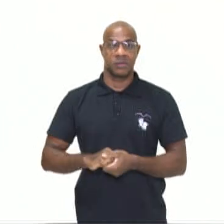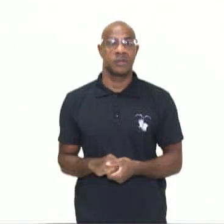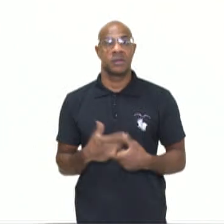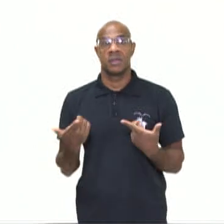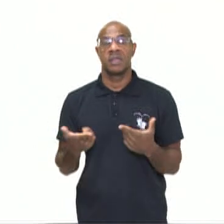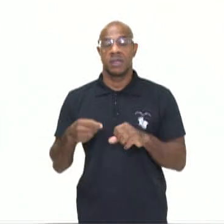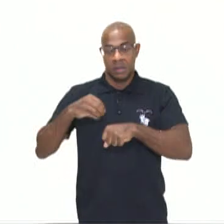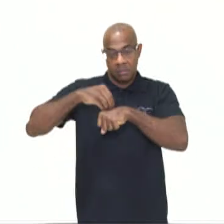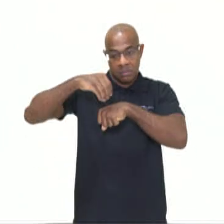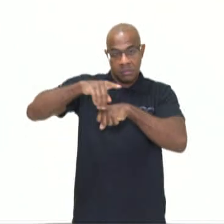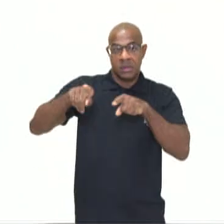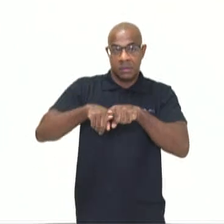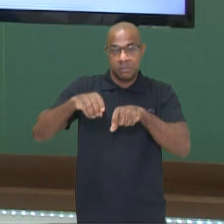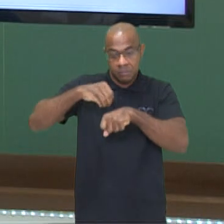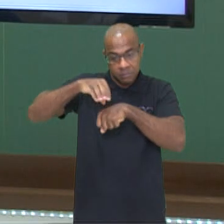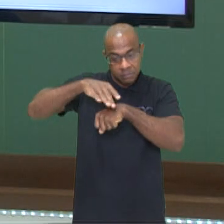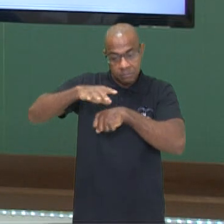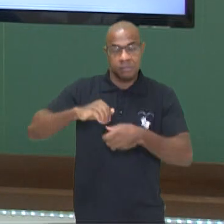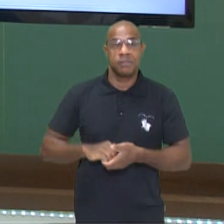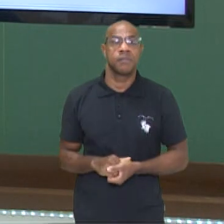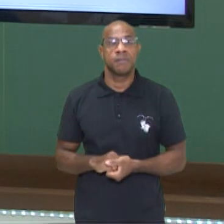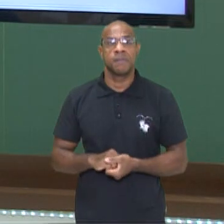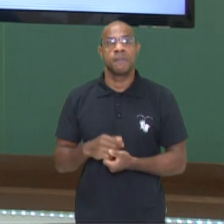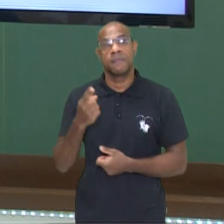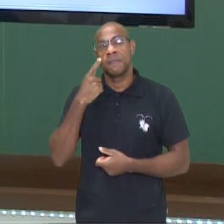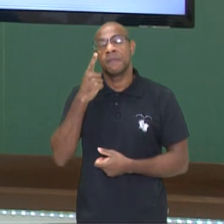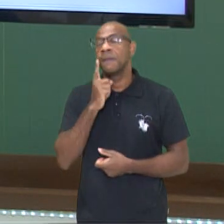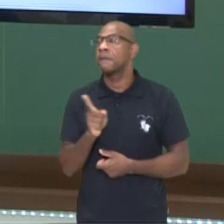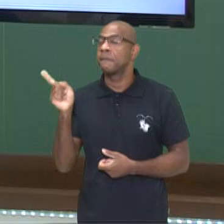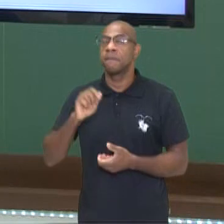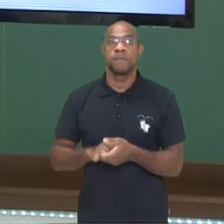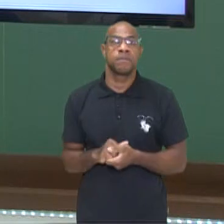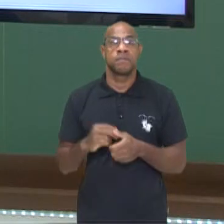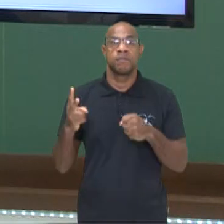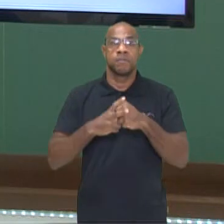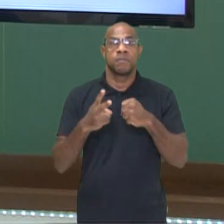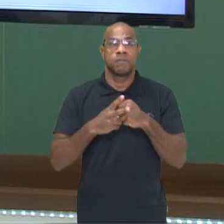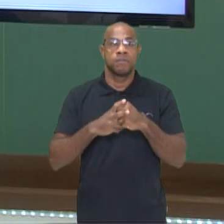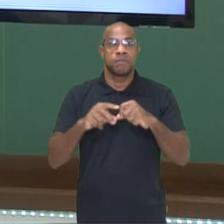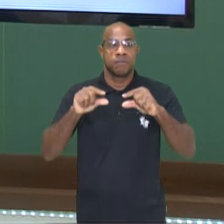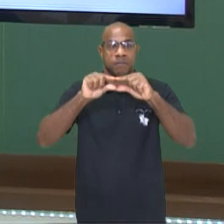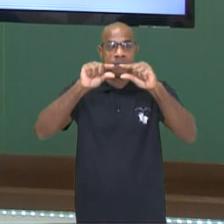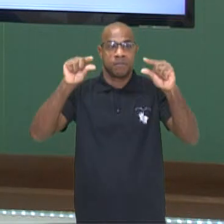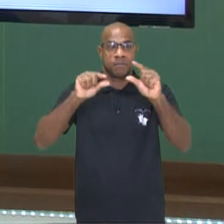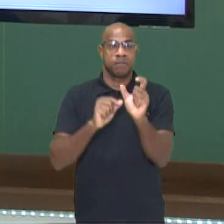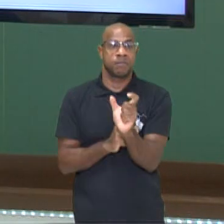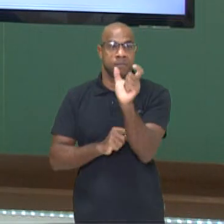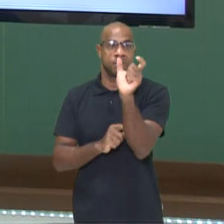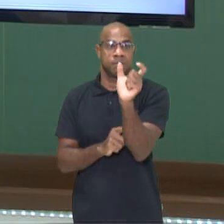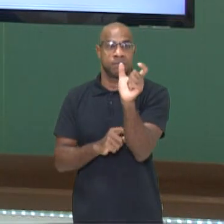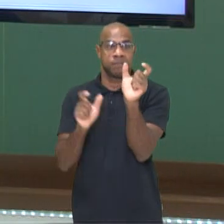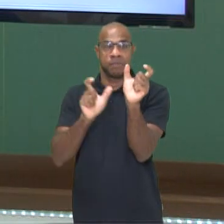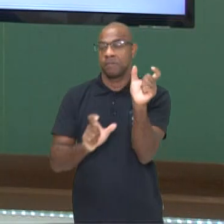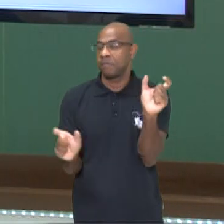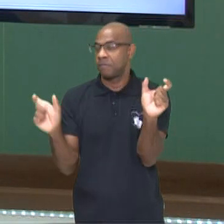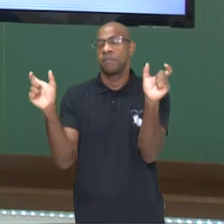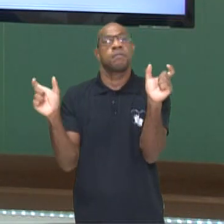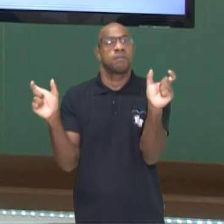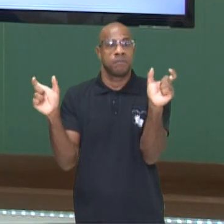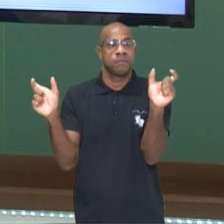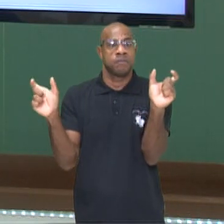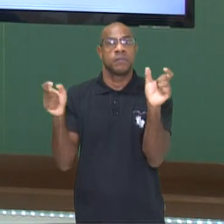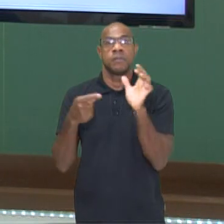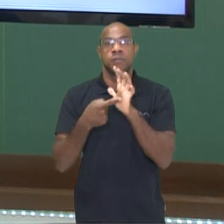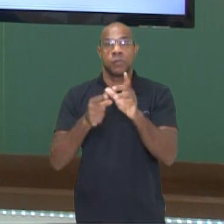dá dicas. Veja só, nós temos em destaque aqui os verbos, os predicados também, que indicam